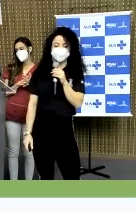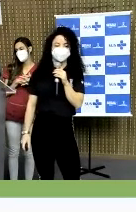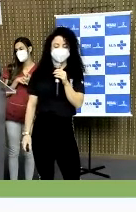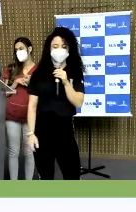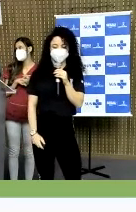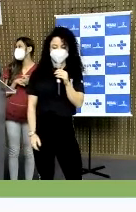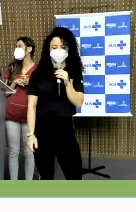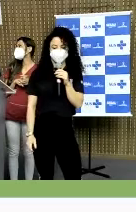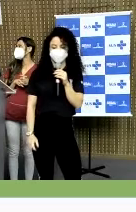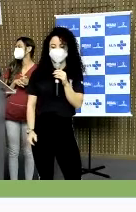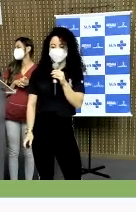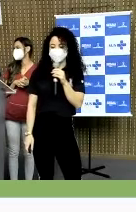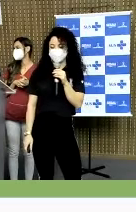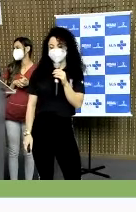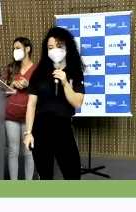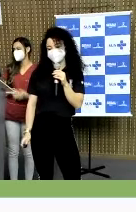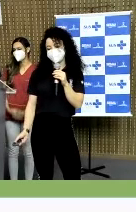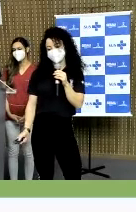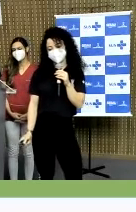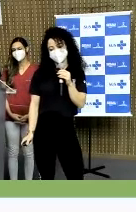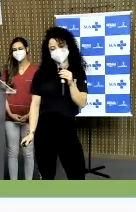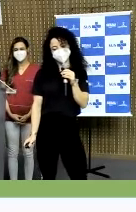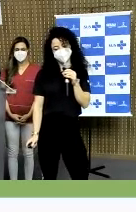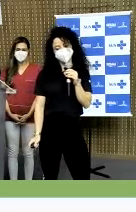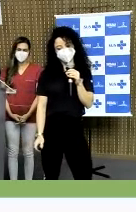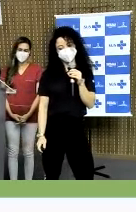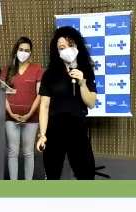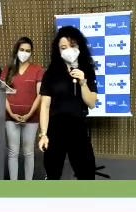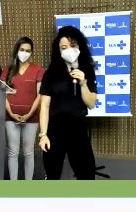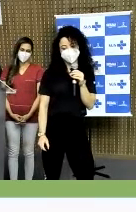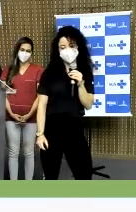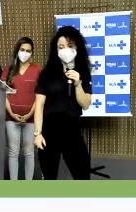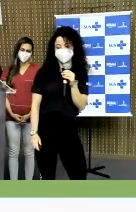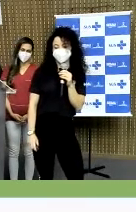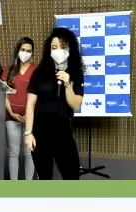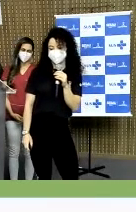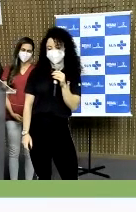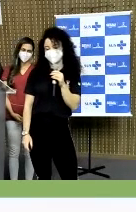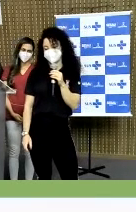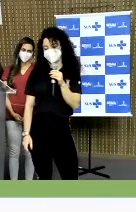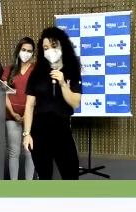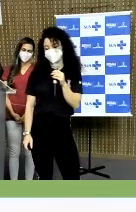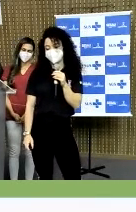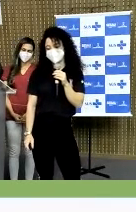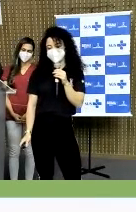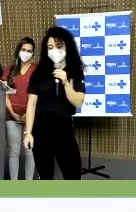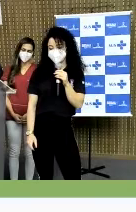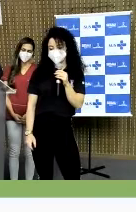famílias cadastradas no Bolsa Família, em 2020 tínhamos 1.320, né, e no primeiro semestre de